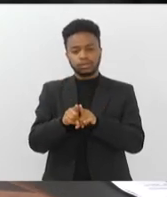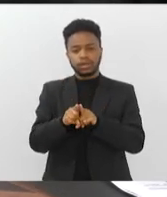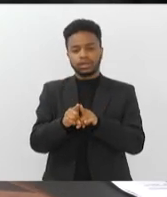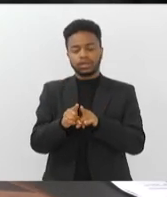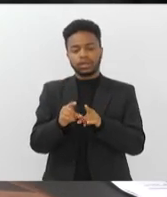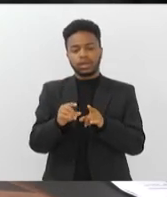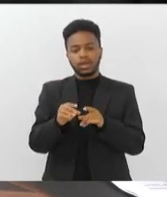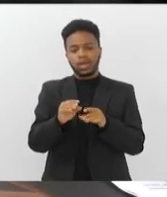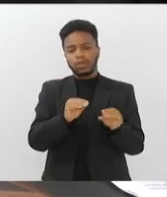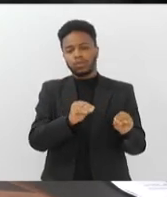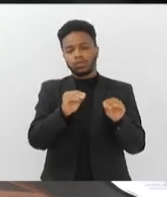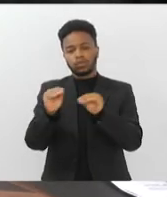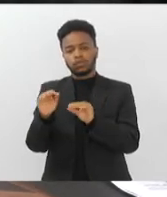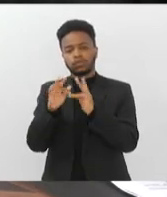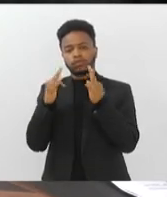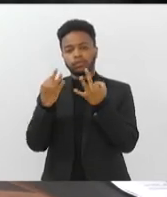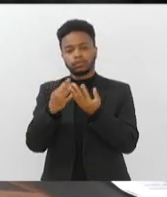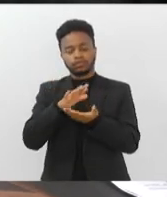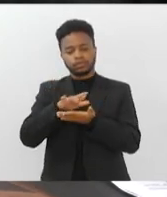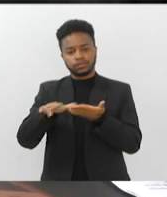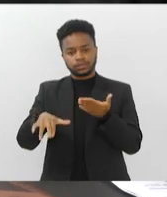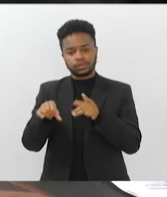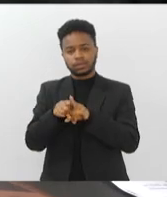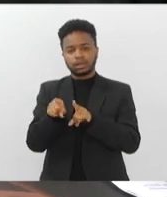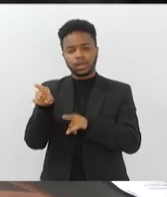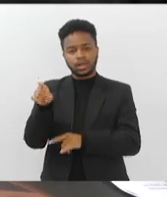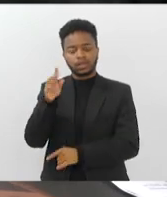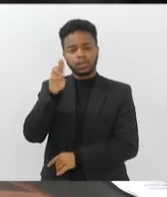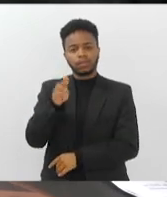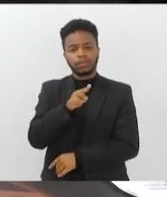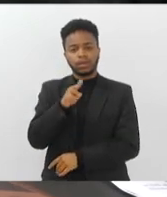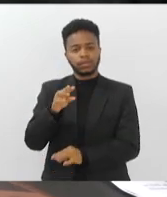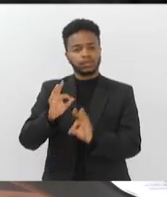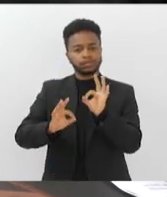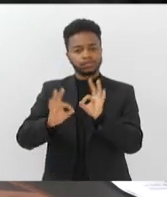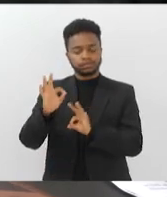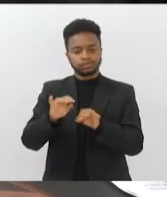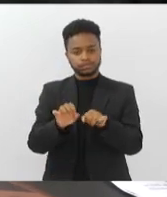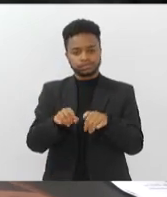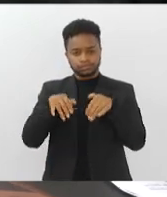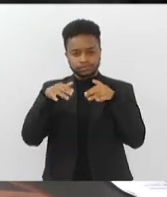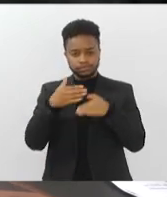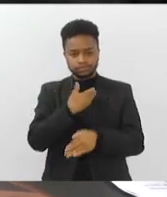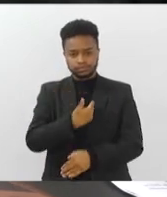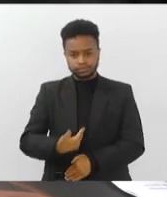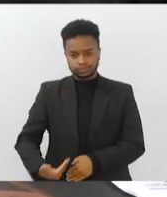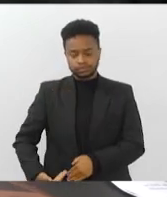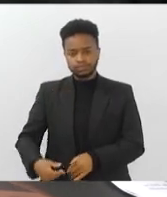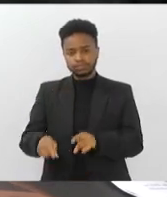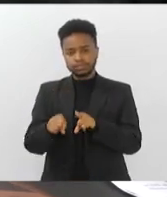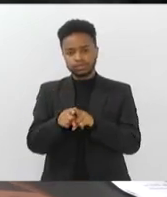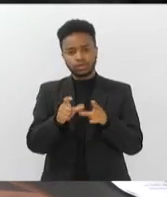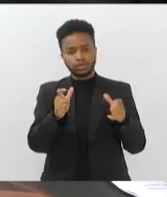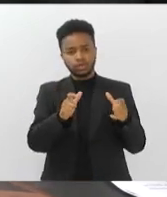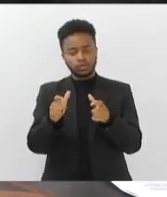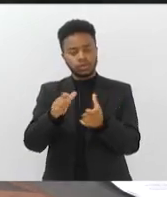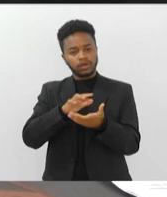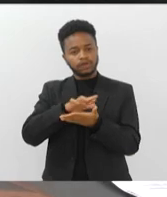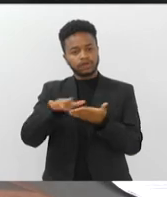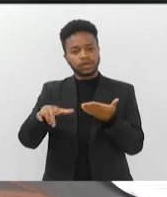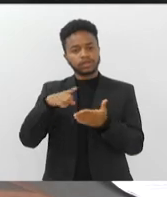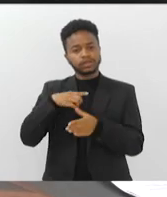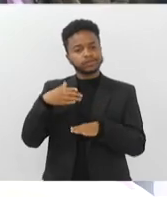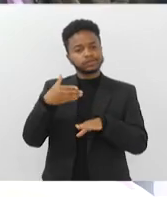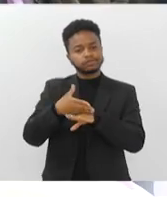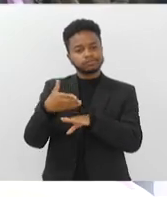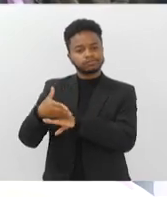de famílias, o padre Bruno organizava audiências públicas em clubes com centenas e